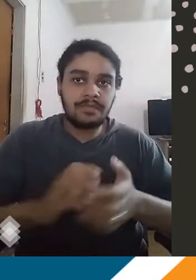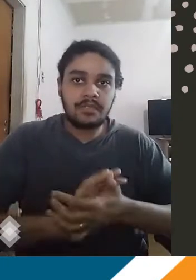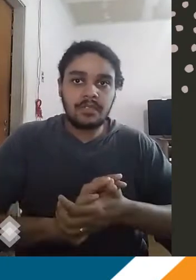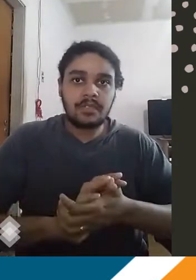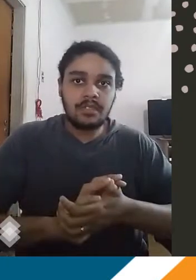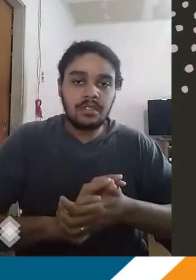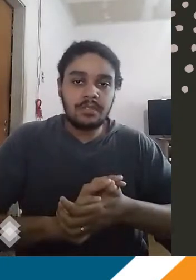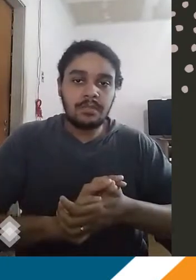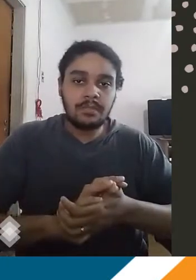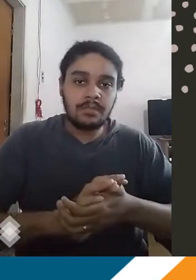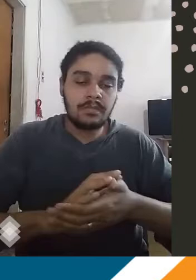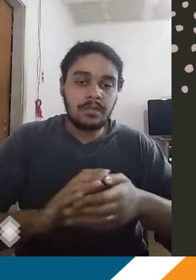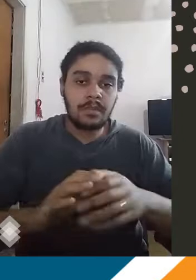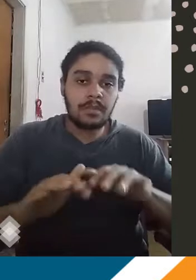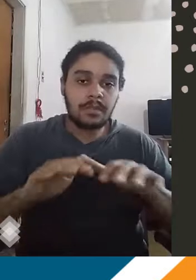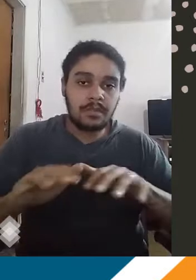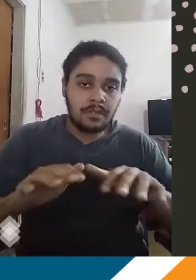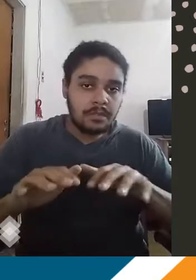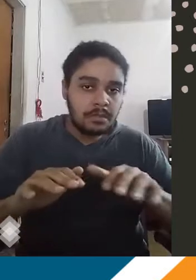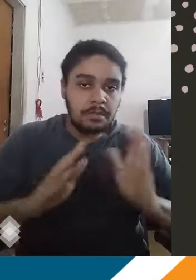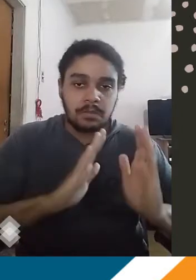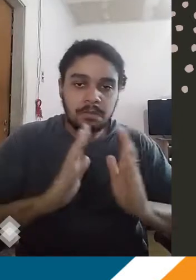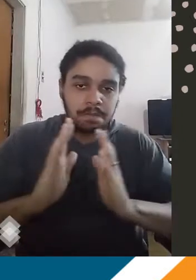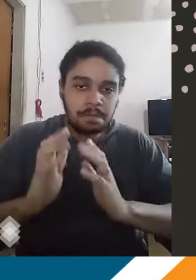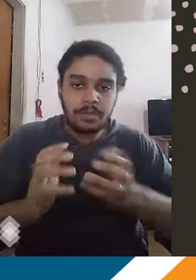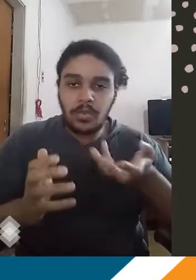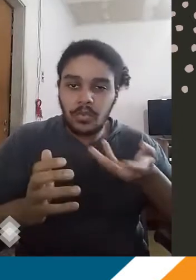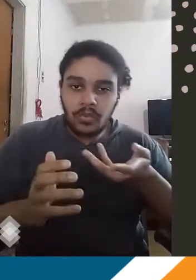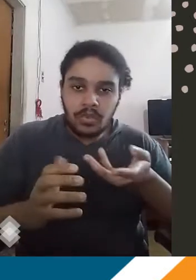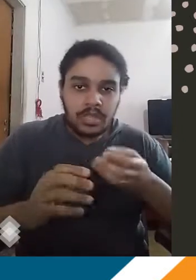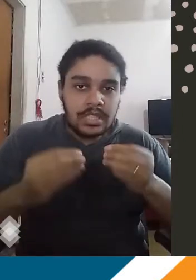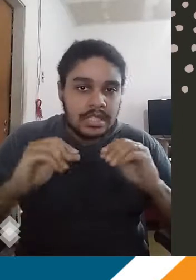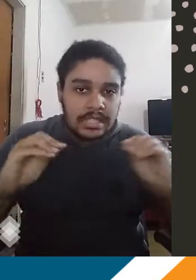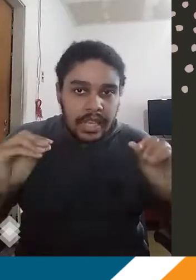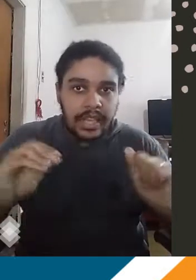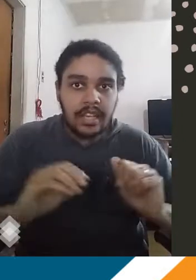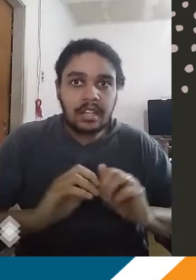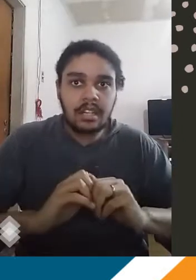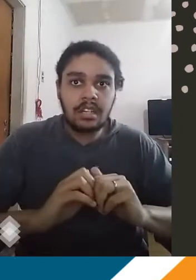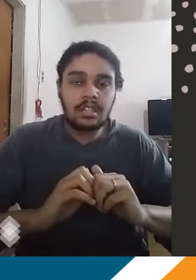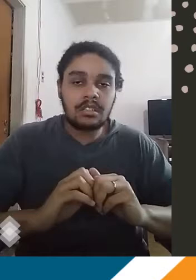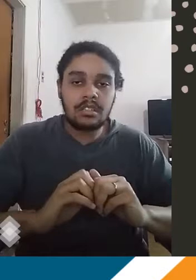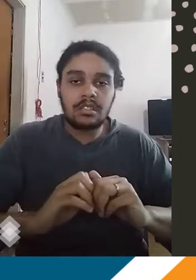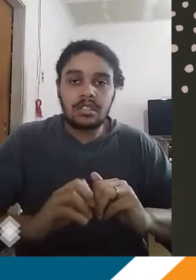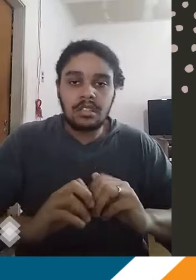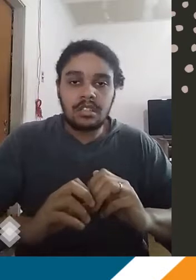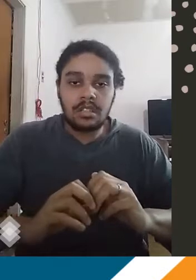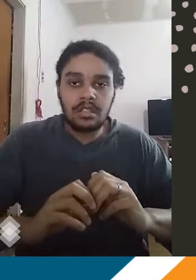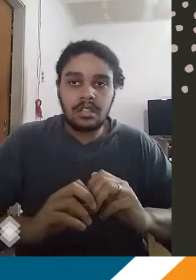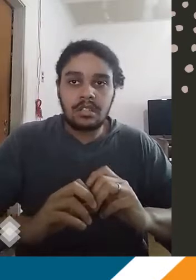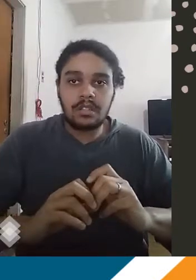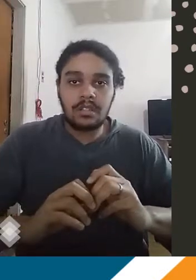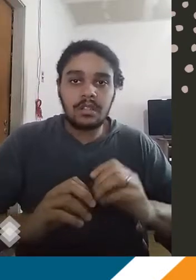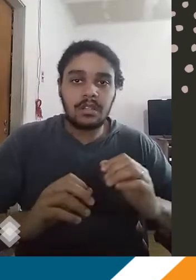massa do campo para a cidade, a transhumância, movimento sazonal comum nordeste em situações como fuga da seca, do sertão e retorno após a chegada